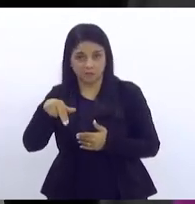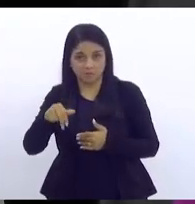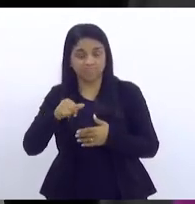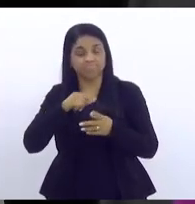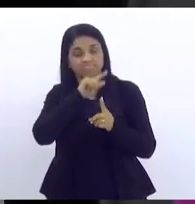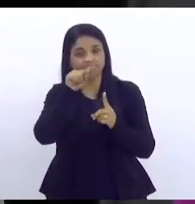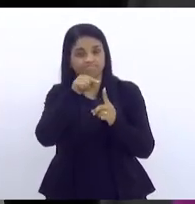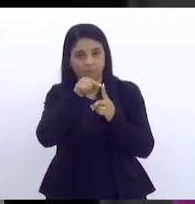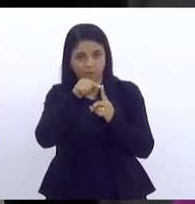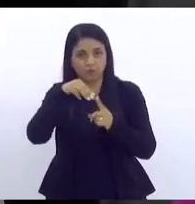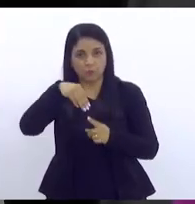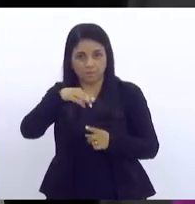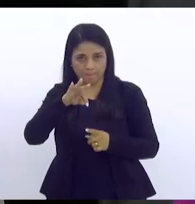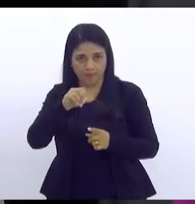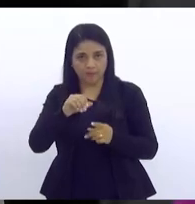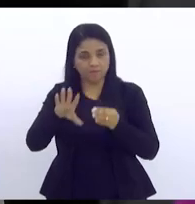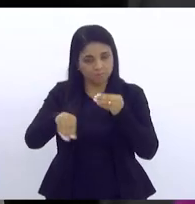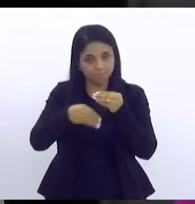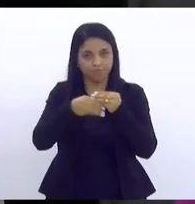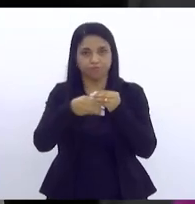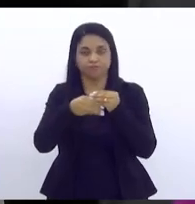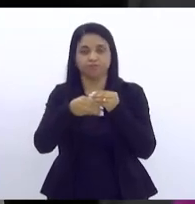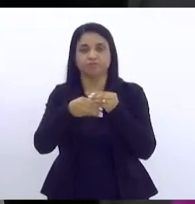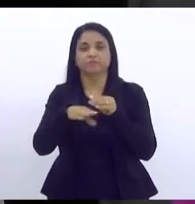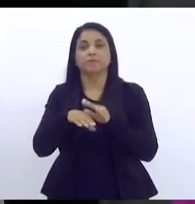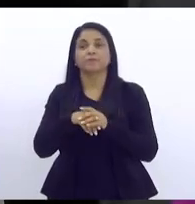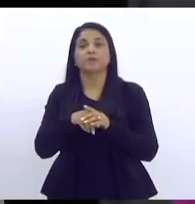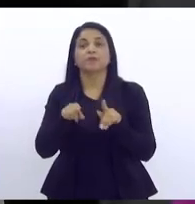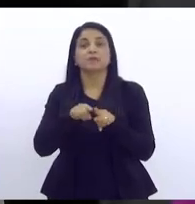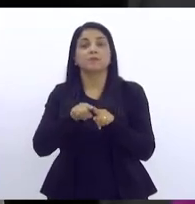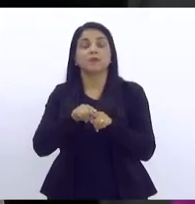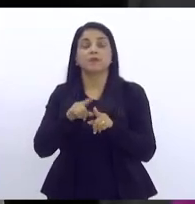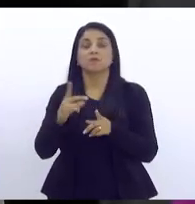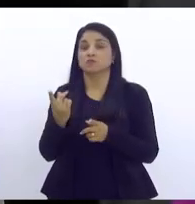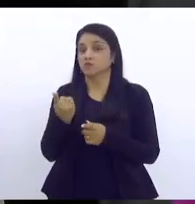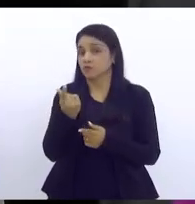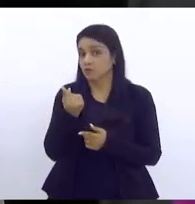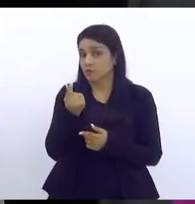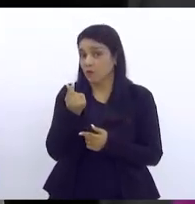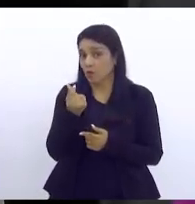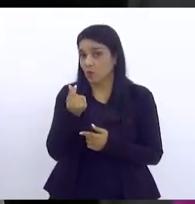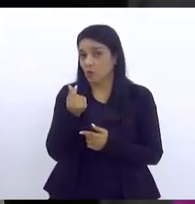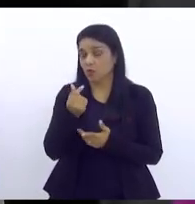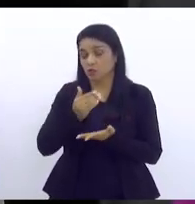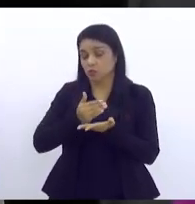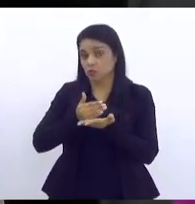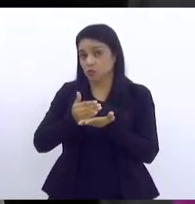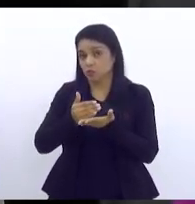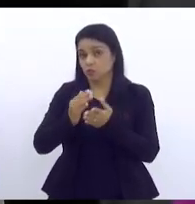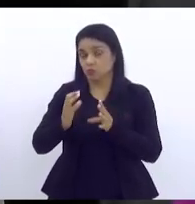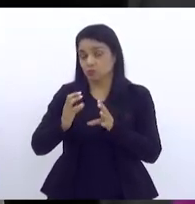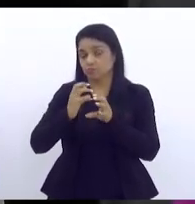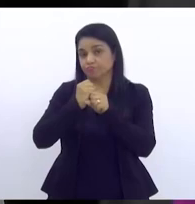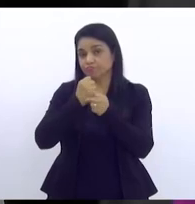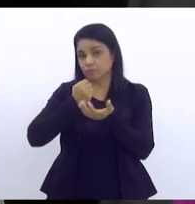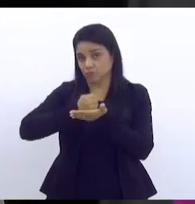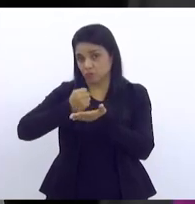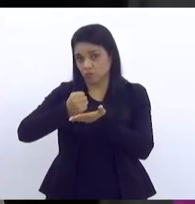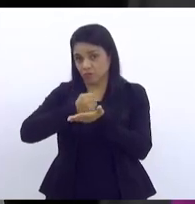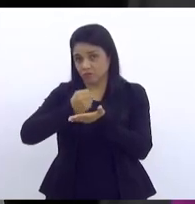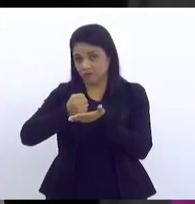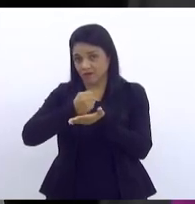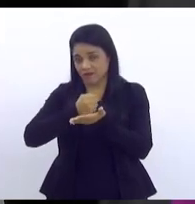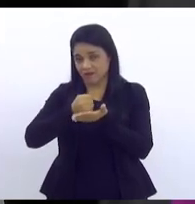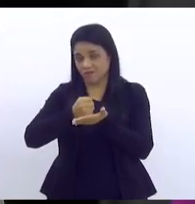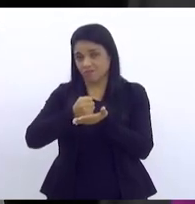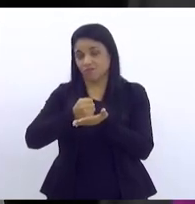metas entendeu eh com relação a esses valores que foram Prev vistos inicialmente no contrato esses valores de largadas